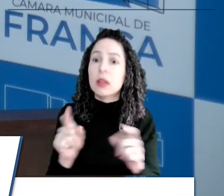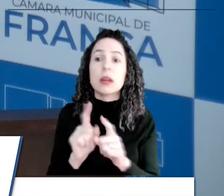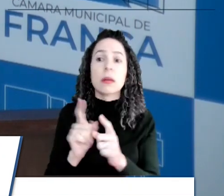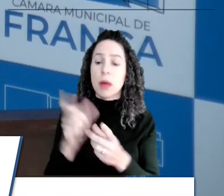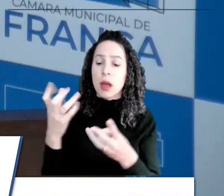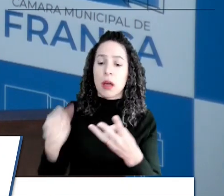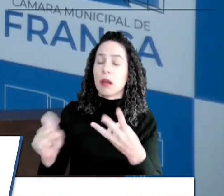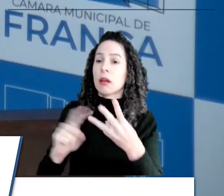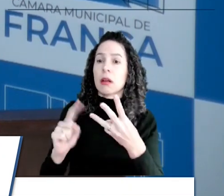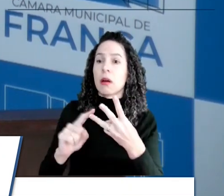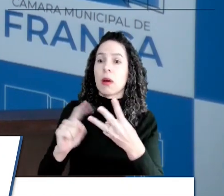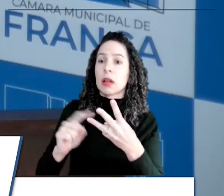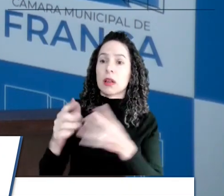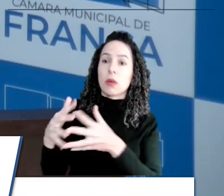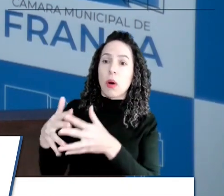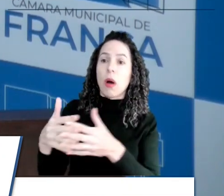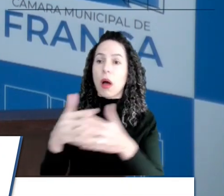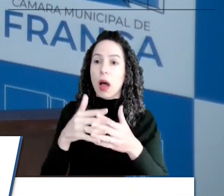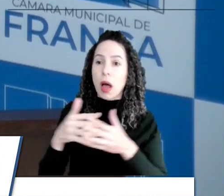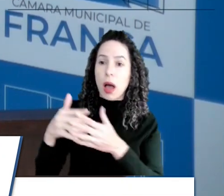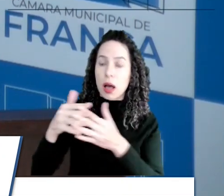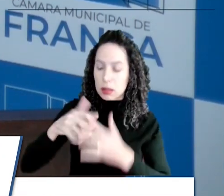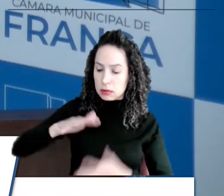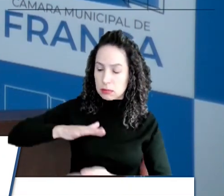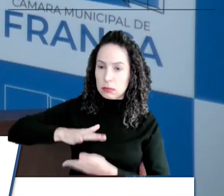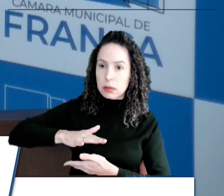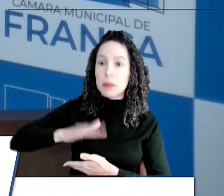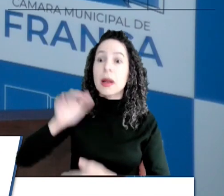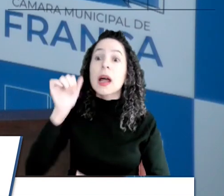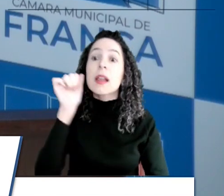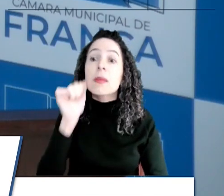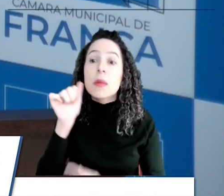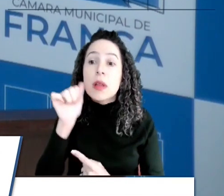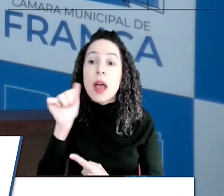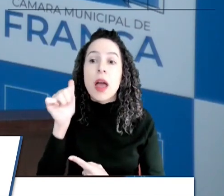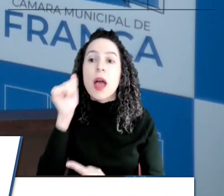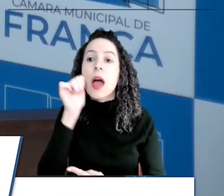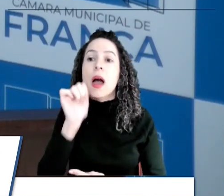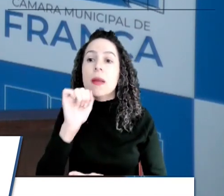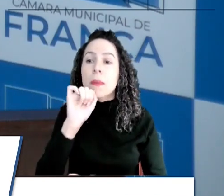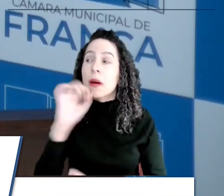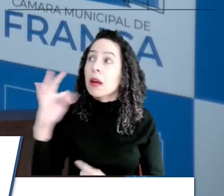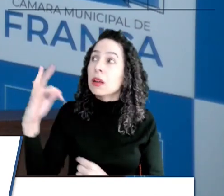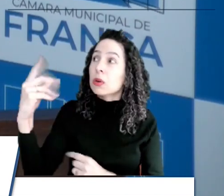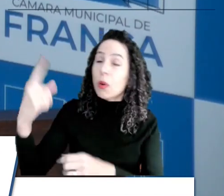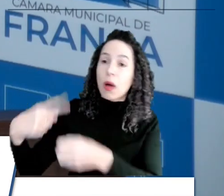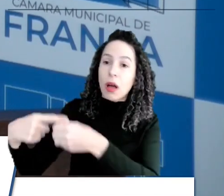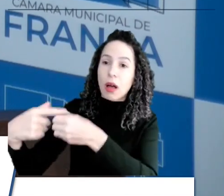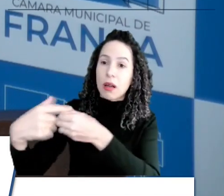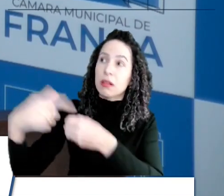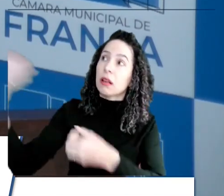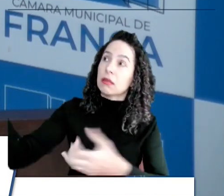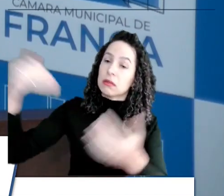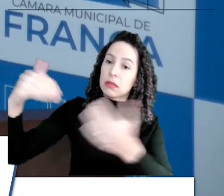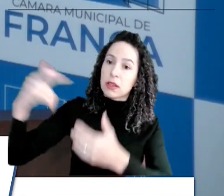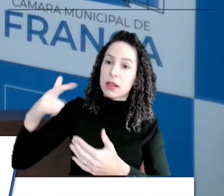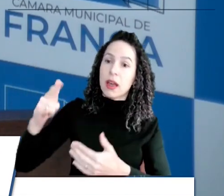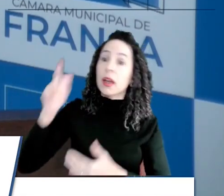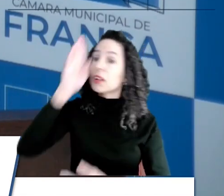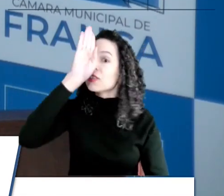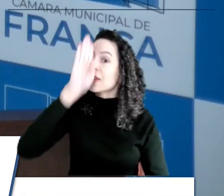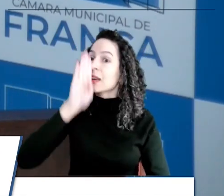para que as mães, mulheres de todas as cidades, fizessem esse exame gratuito e